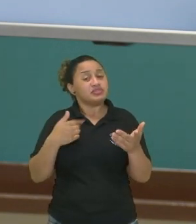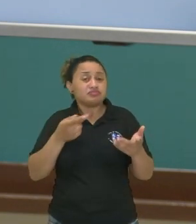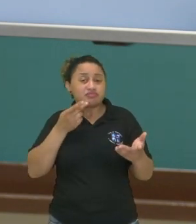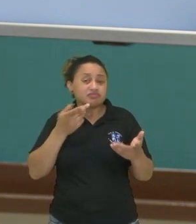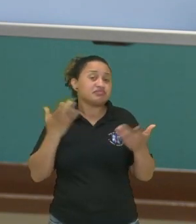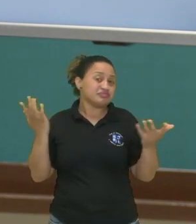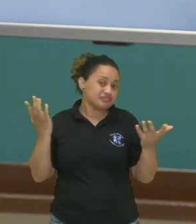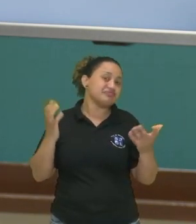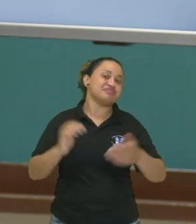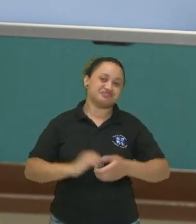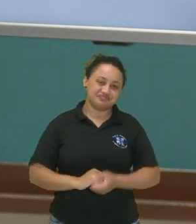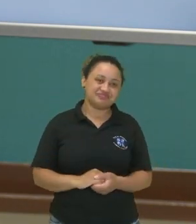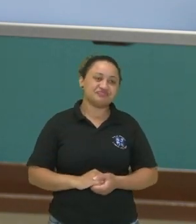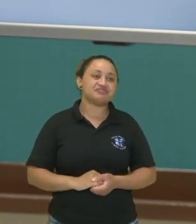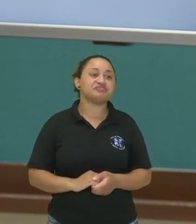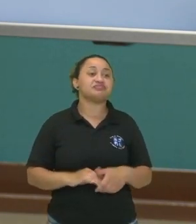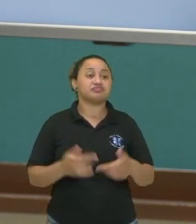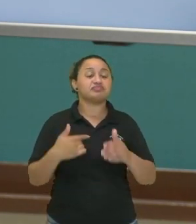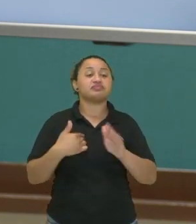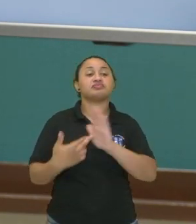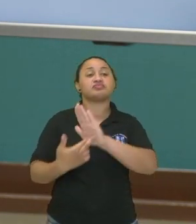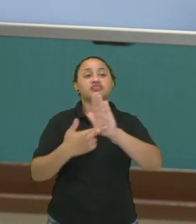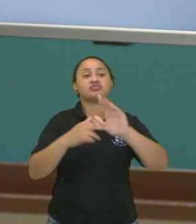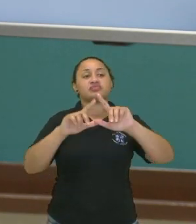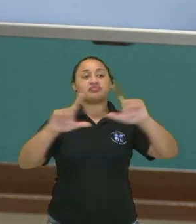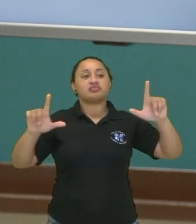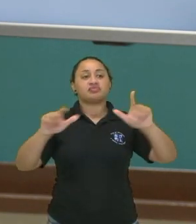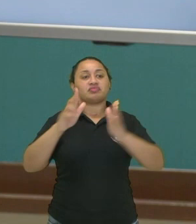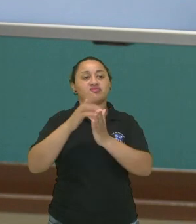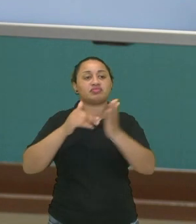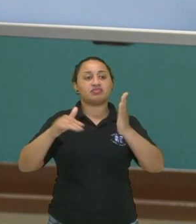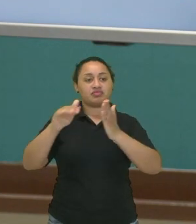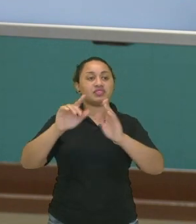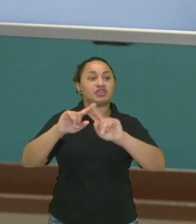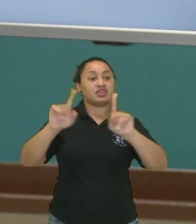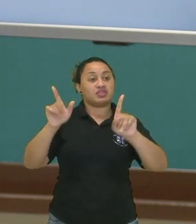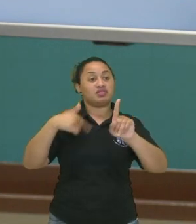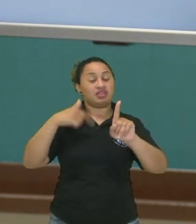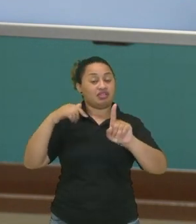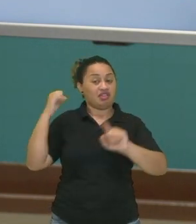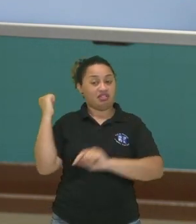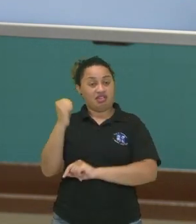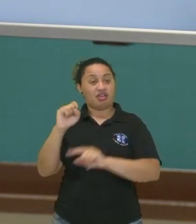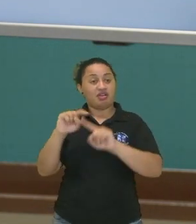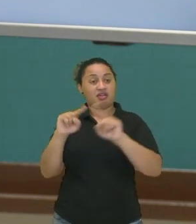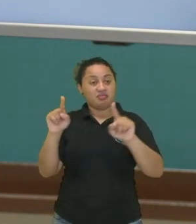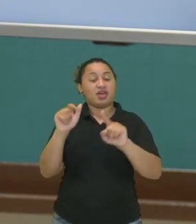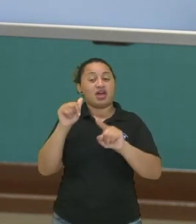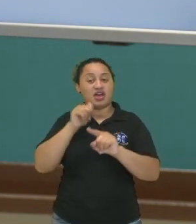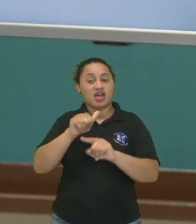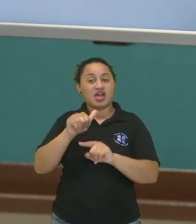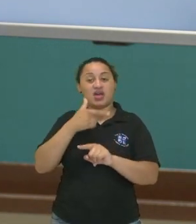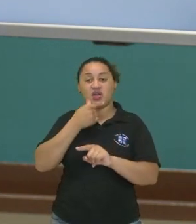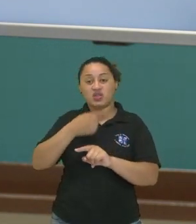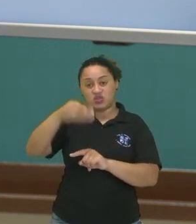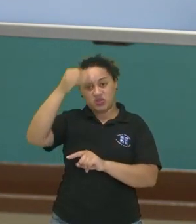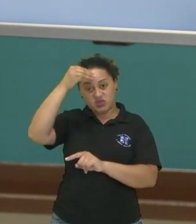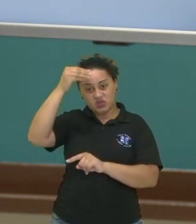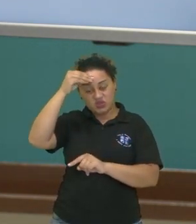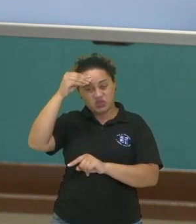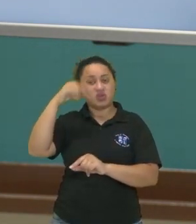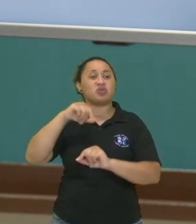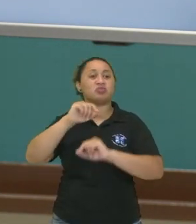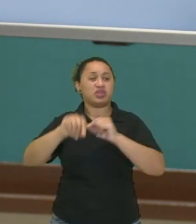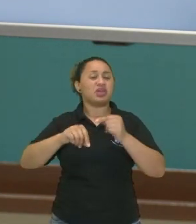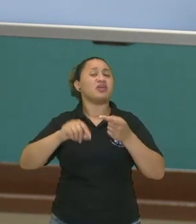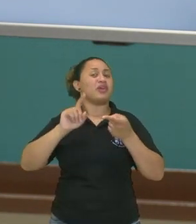Brutus! Aqui representando, não sei se é o Brutus da faca, mas que o sobrinho do Júlio César se vingou, não